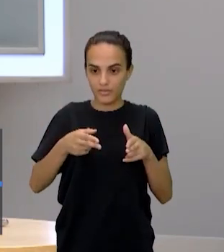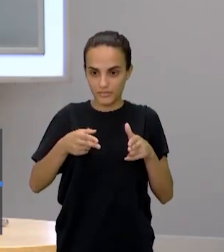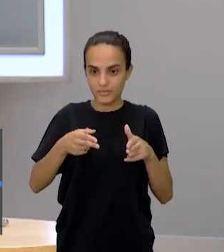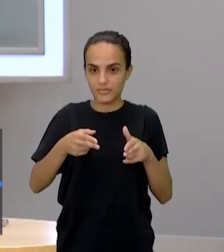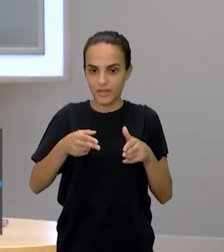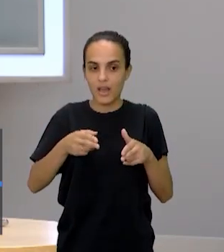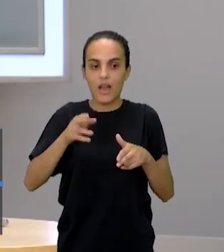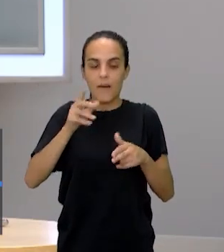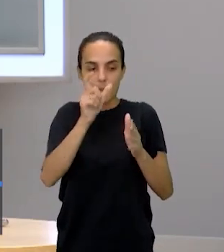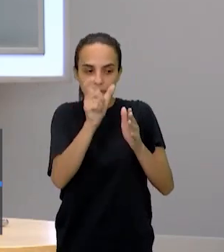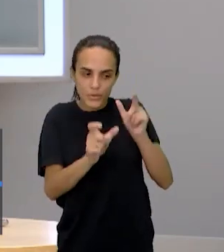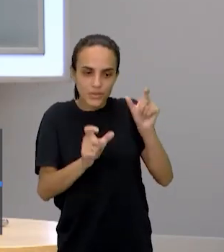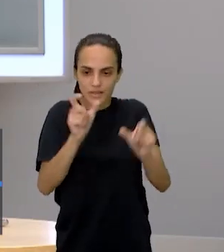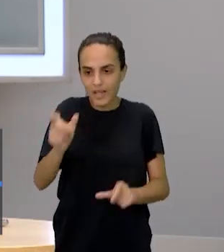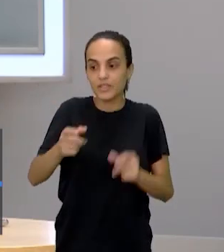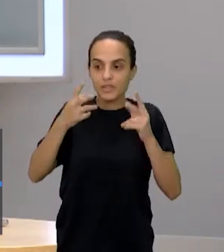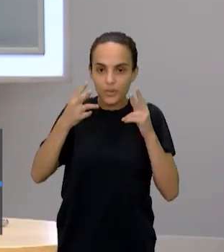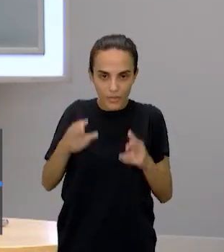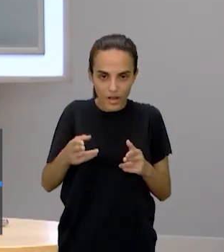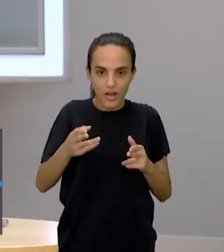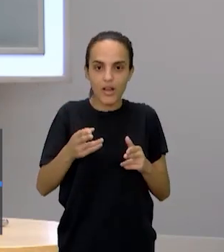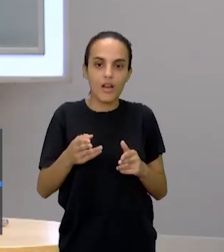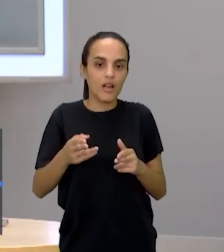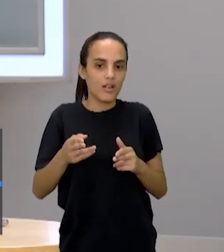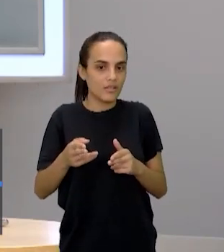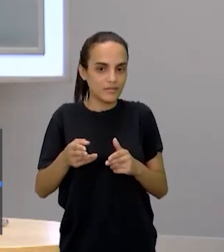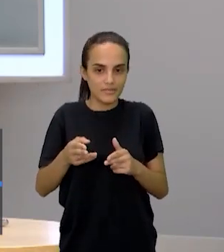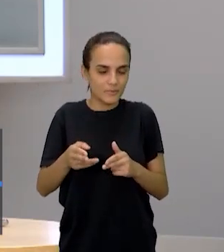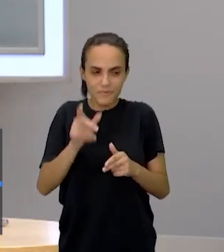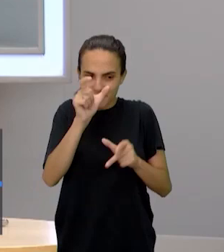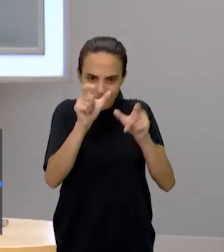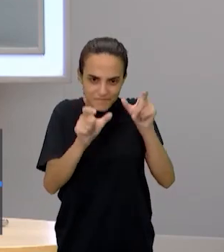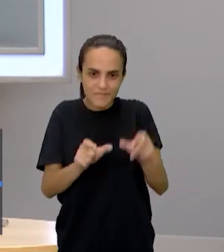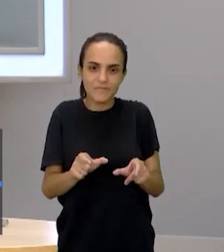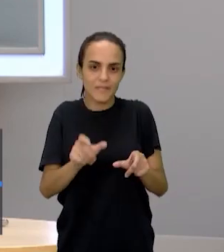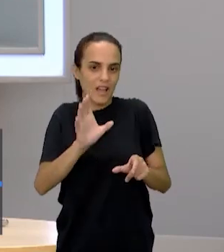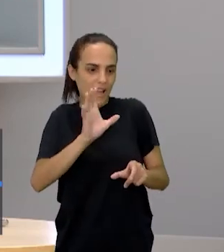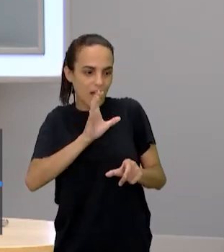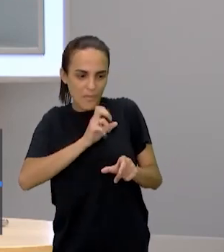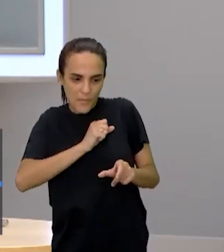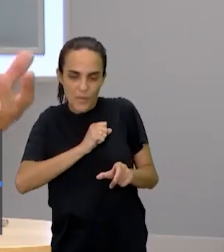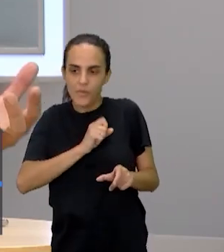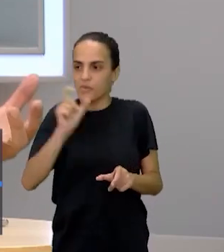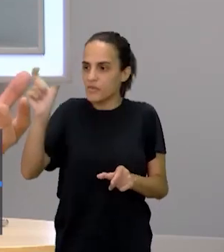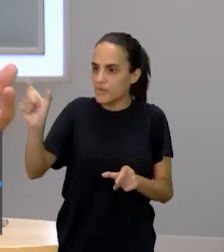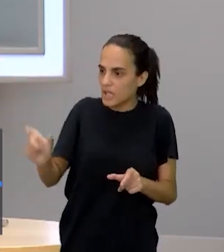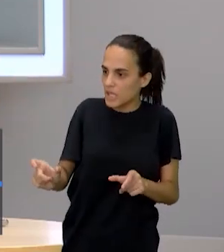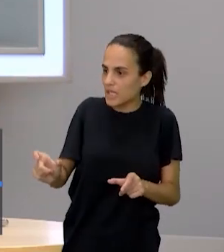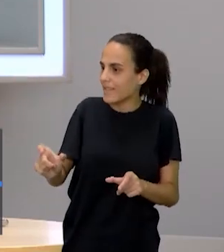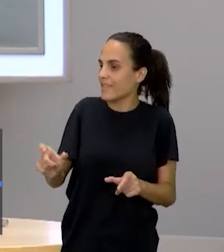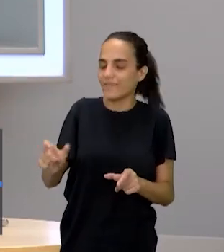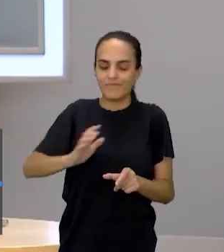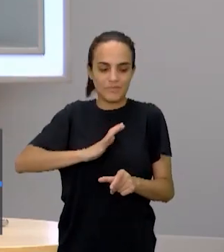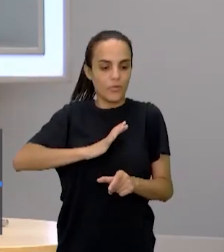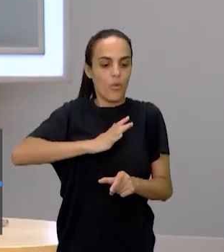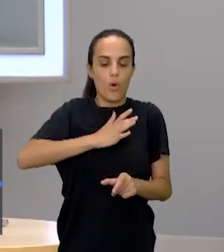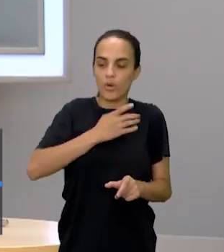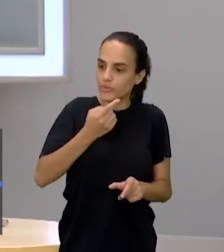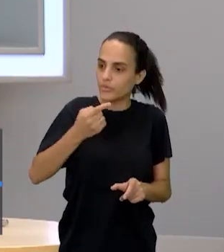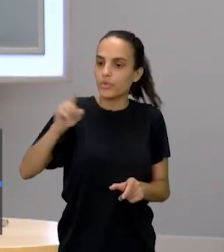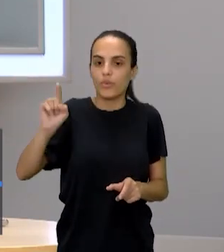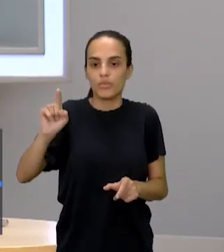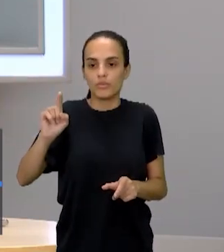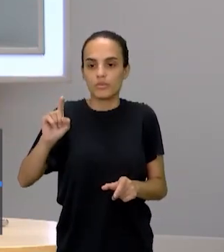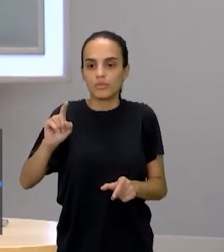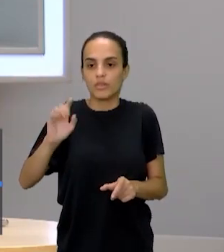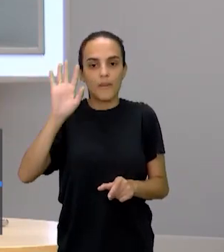mesmos personagens, assim, o mesmo personagem desperta amor em um e ódio no outro, e assim,